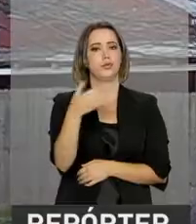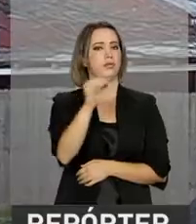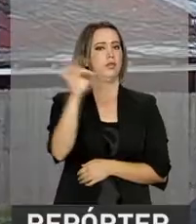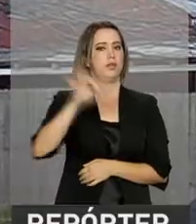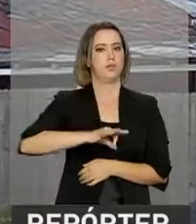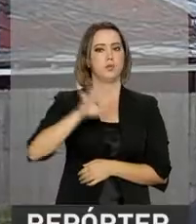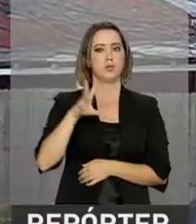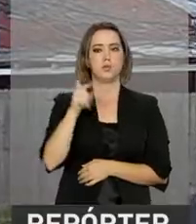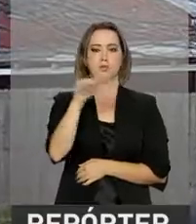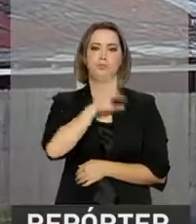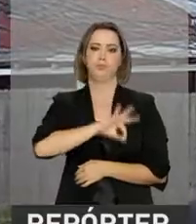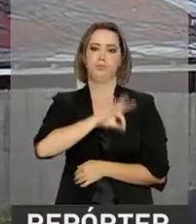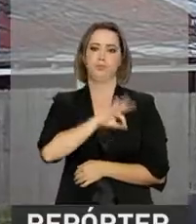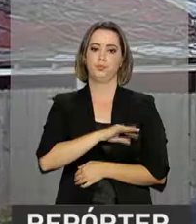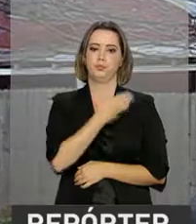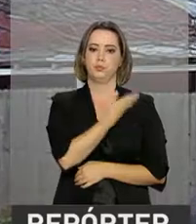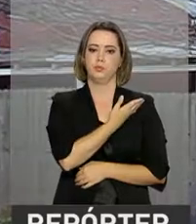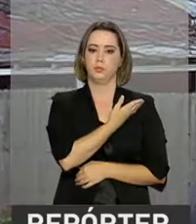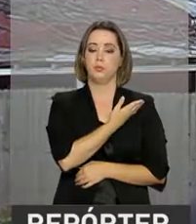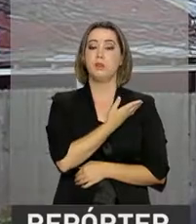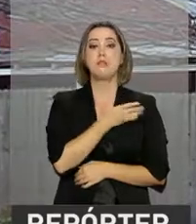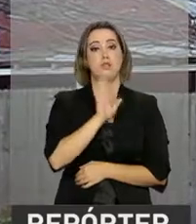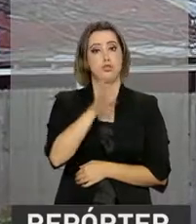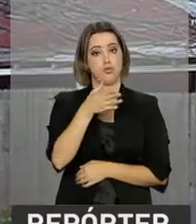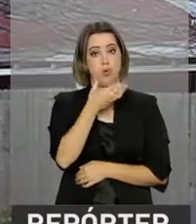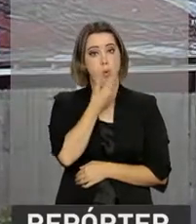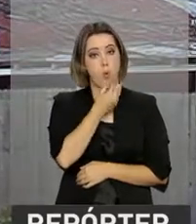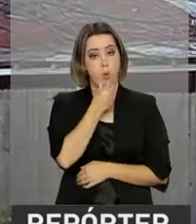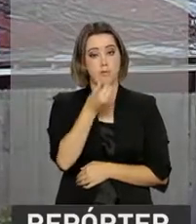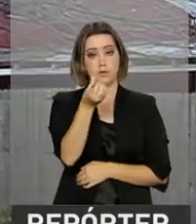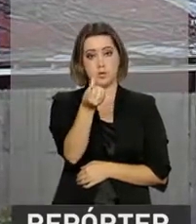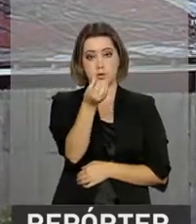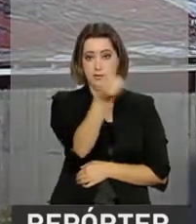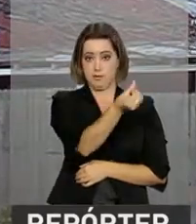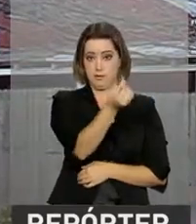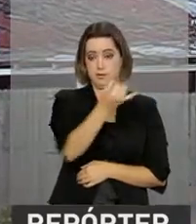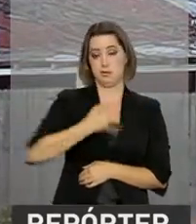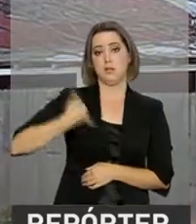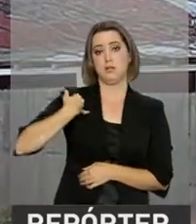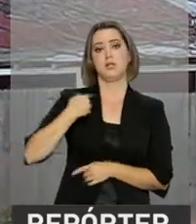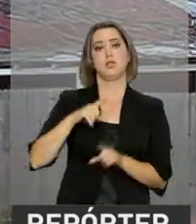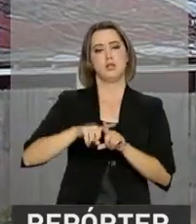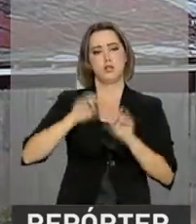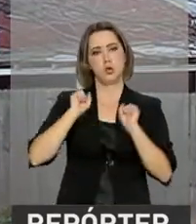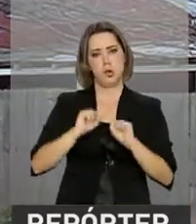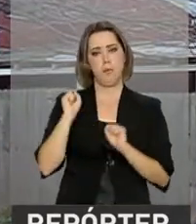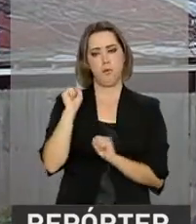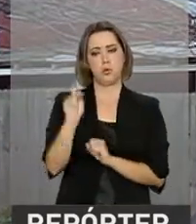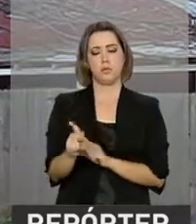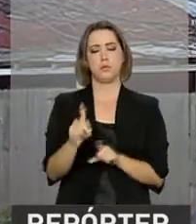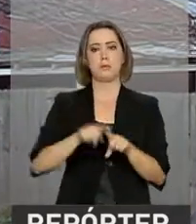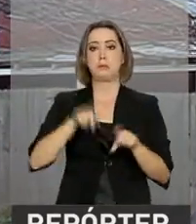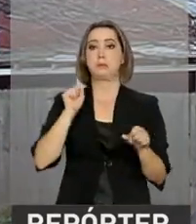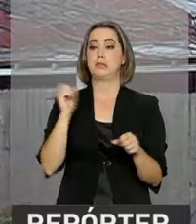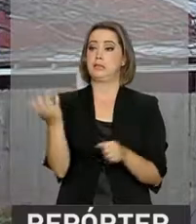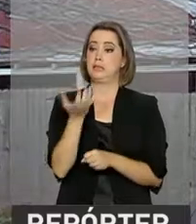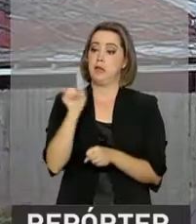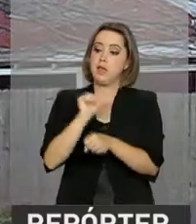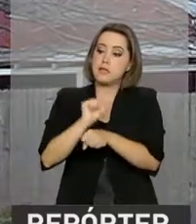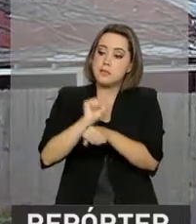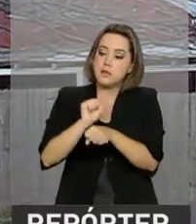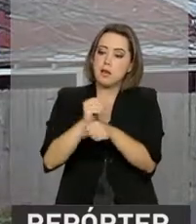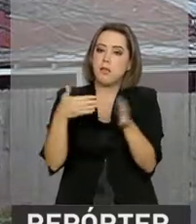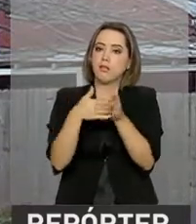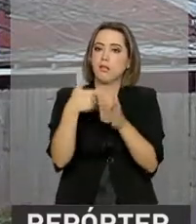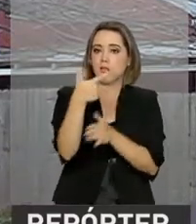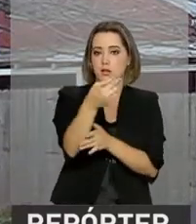renda. Este empresário já tem 66 anos, a idade em que poderia se aposentar, mas optou por esperar até os 70 para começar a receber